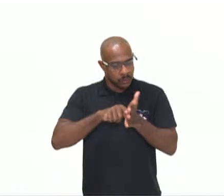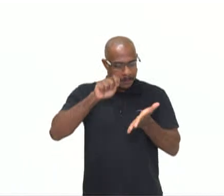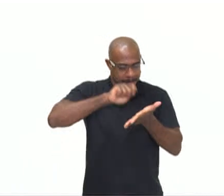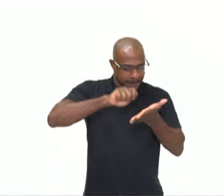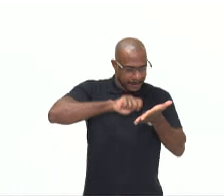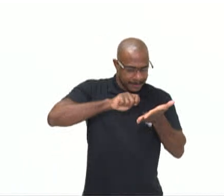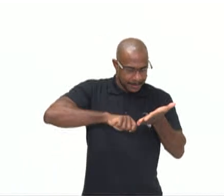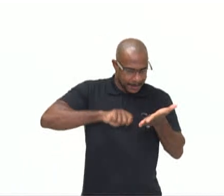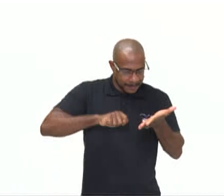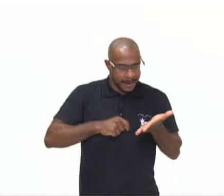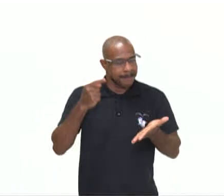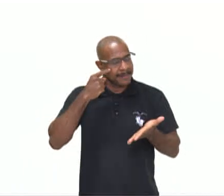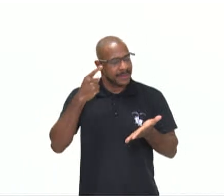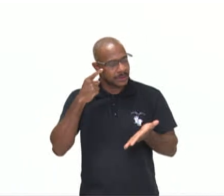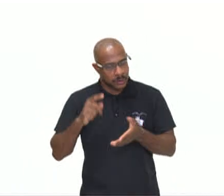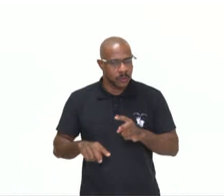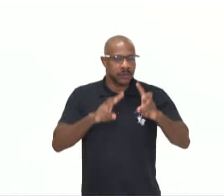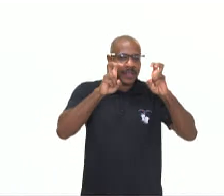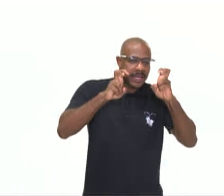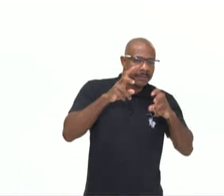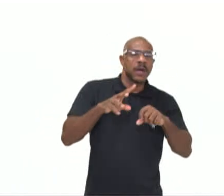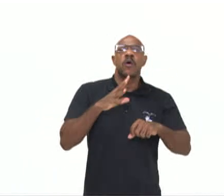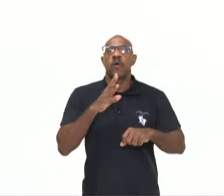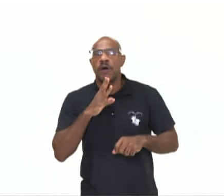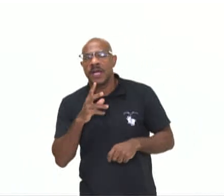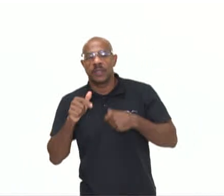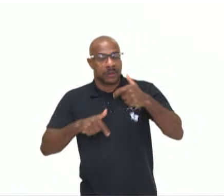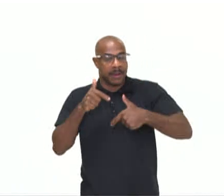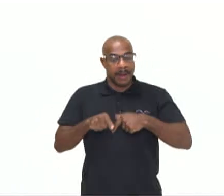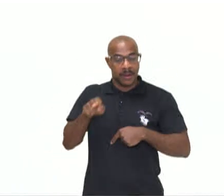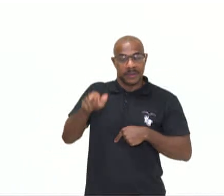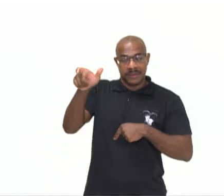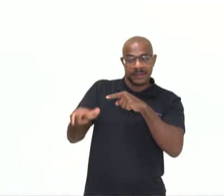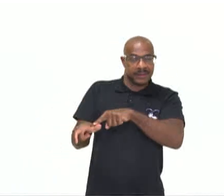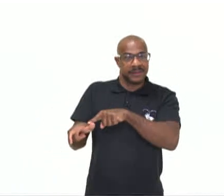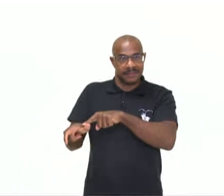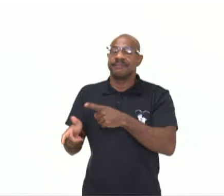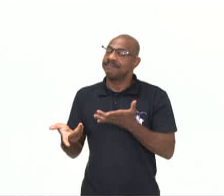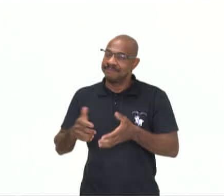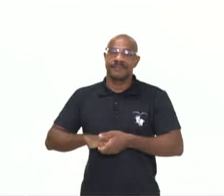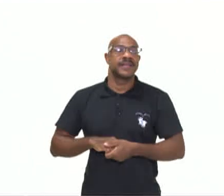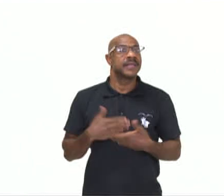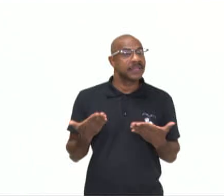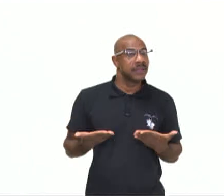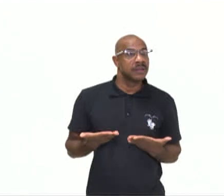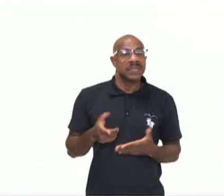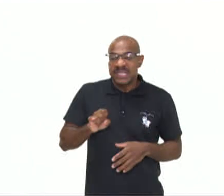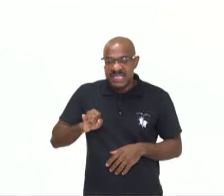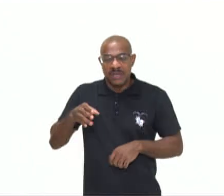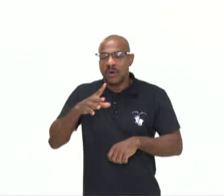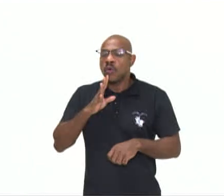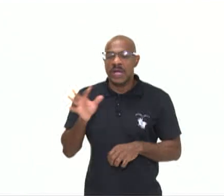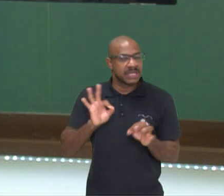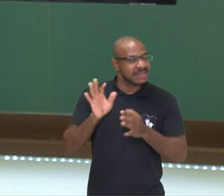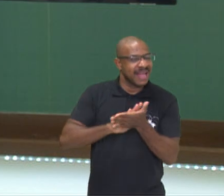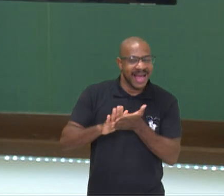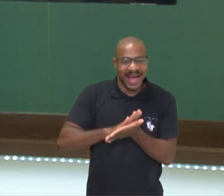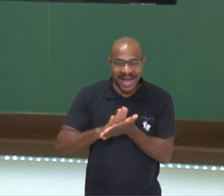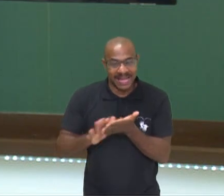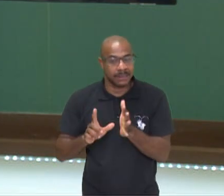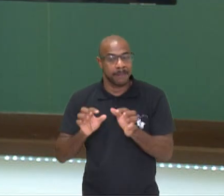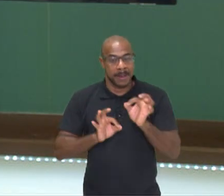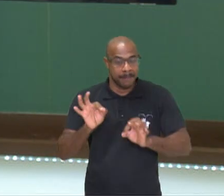perguntas feitas pelo entrevistador Demonstra o que conhece a obra do escritor moçambicano sem esse conhecimento que é o